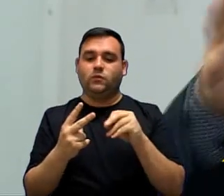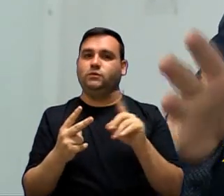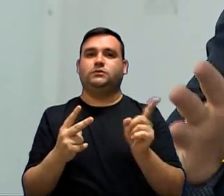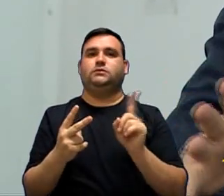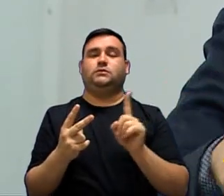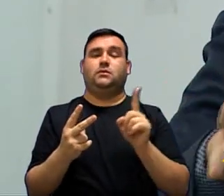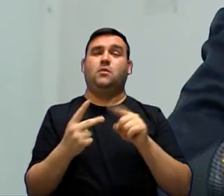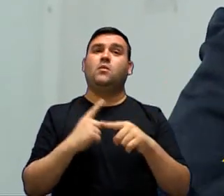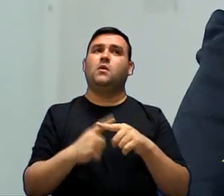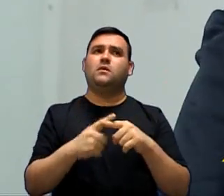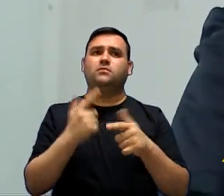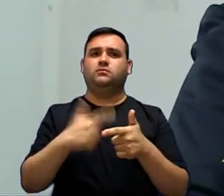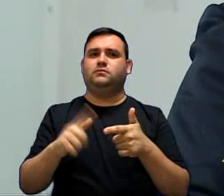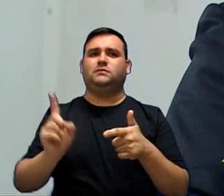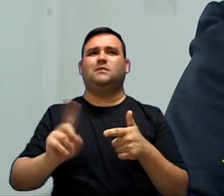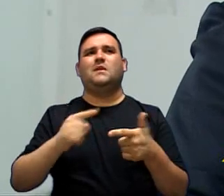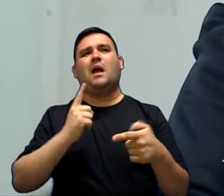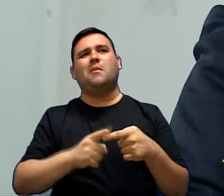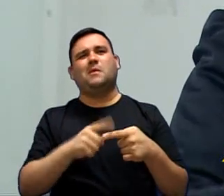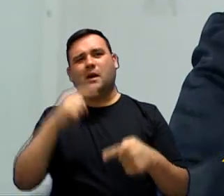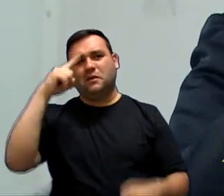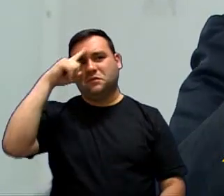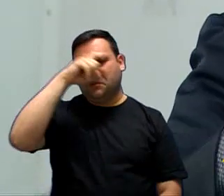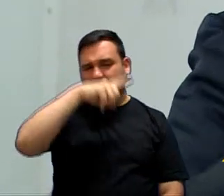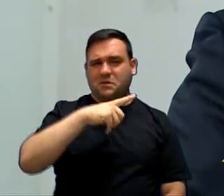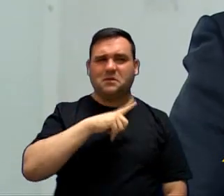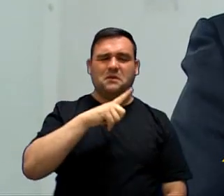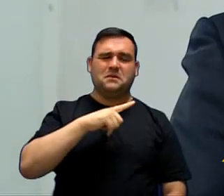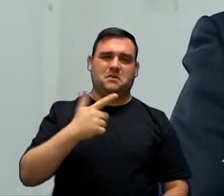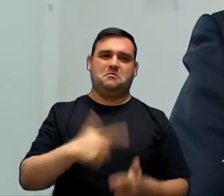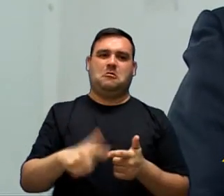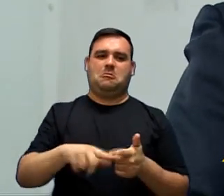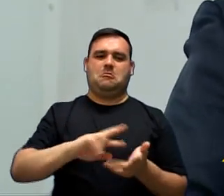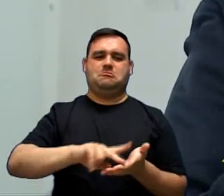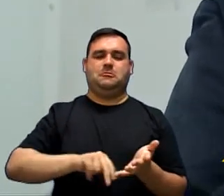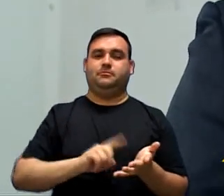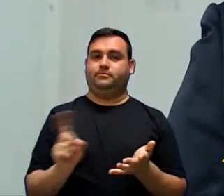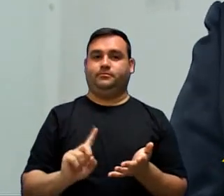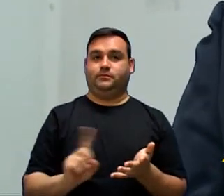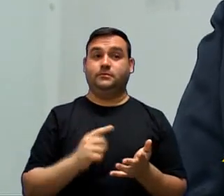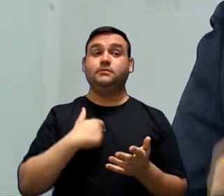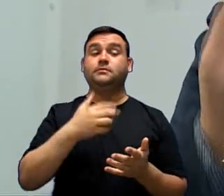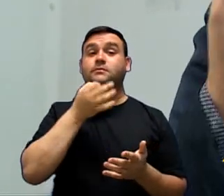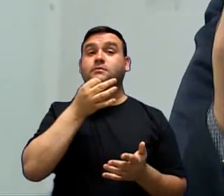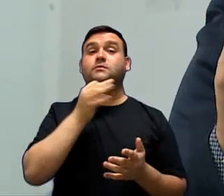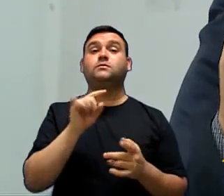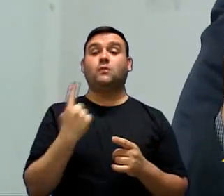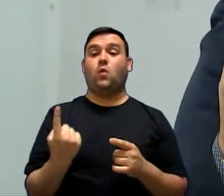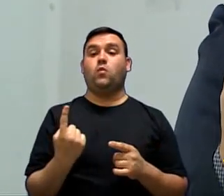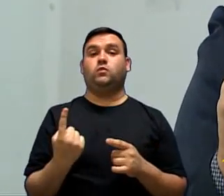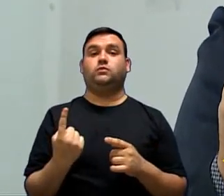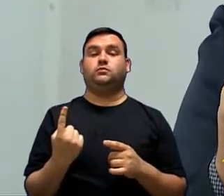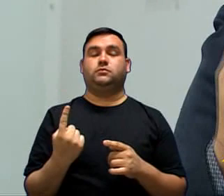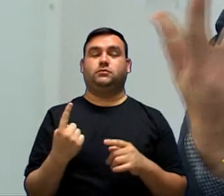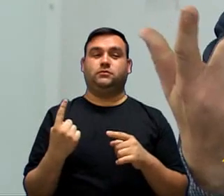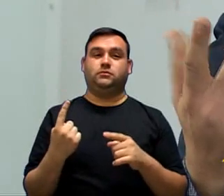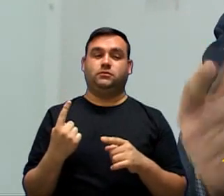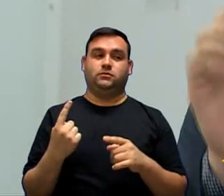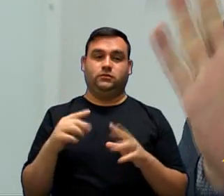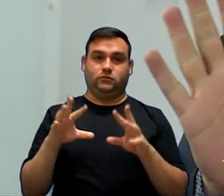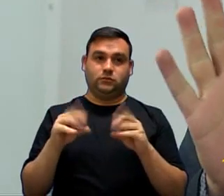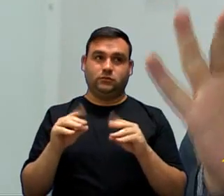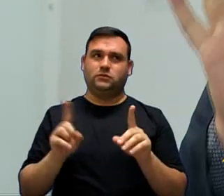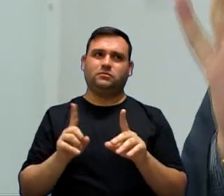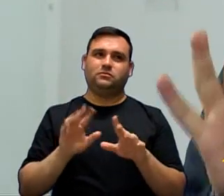justamente para não ter isso. Falar assim, ah, é difícil, tem alguma coisa nesse sentido. Eu estou propondo só um dos dias à noite. À noite não,